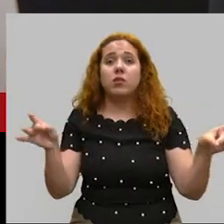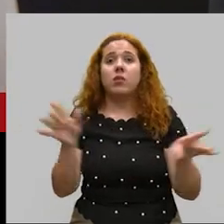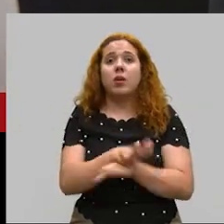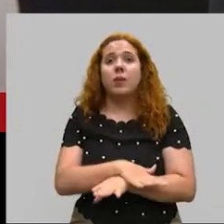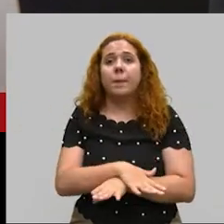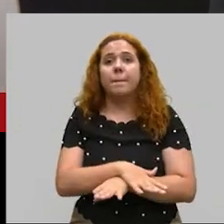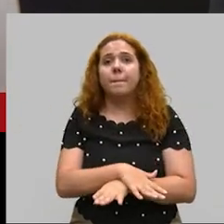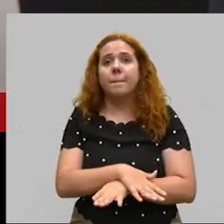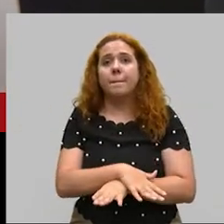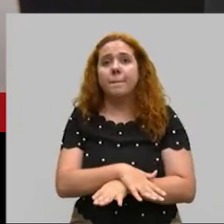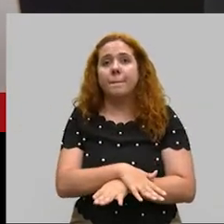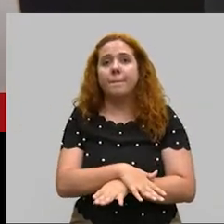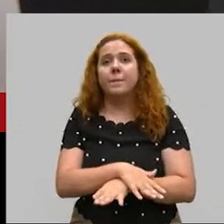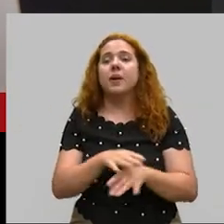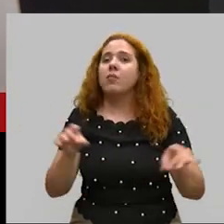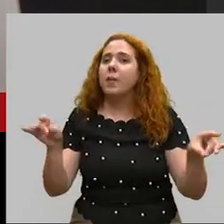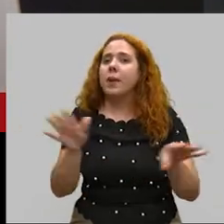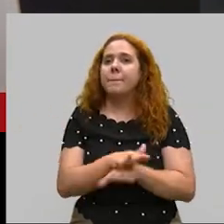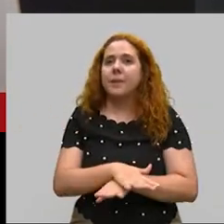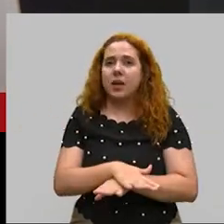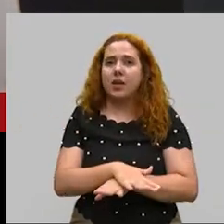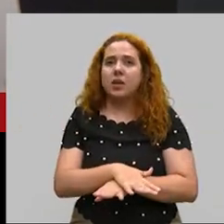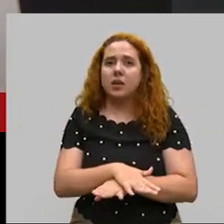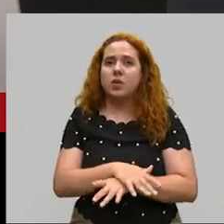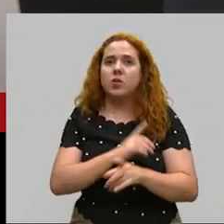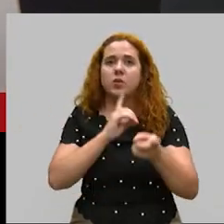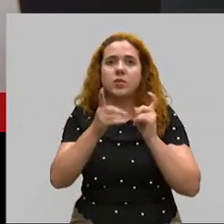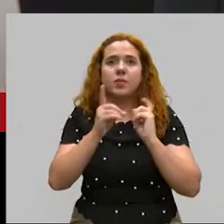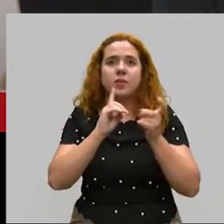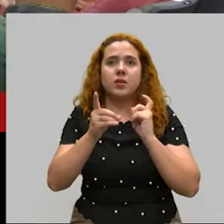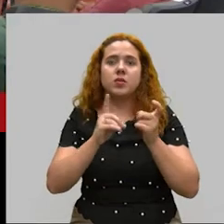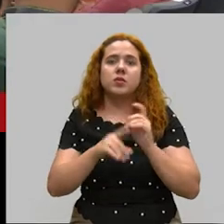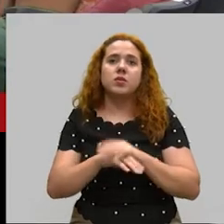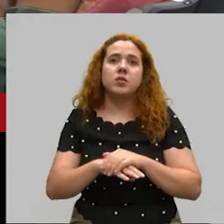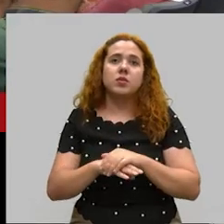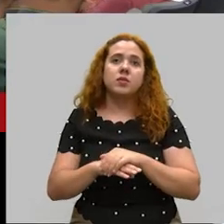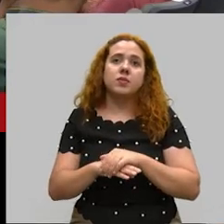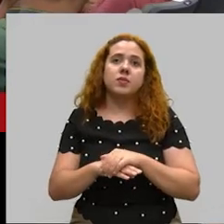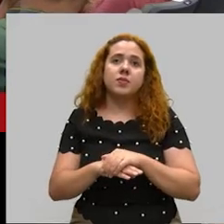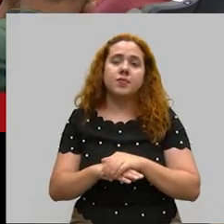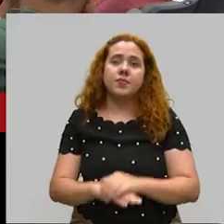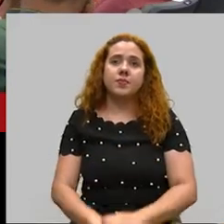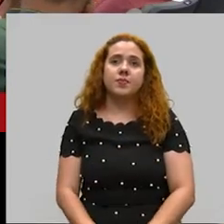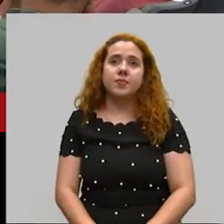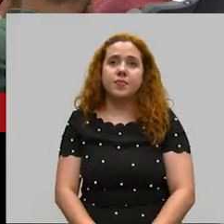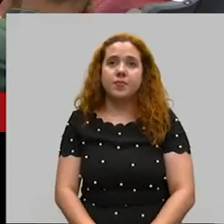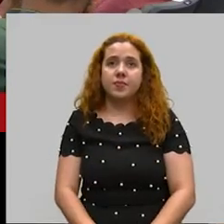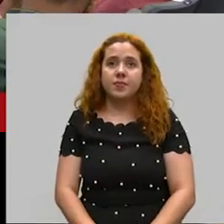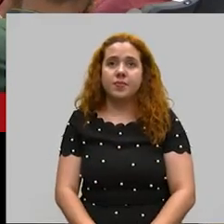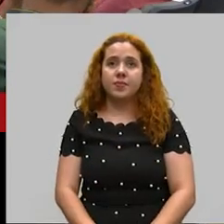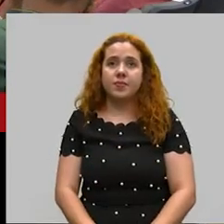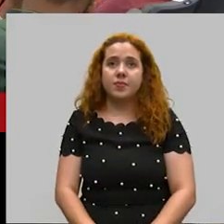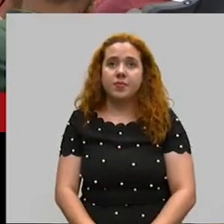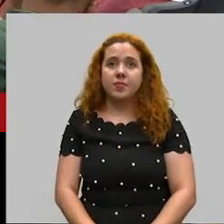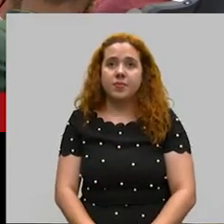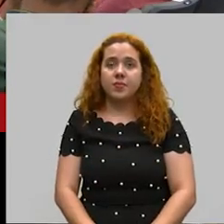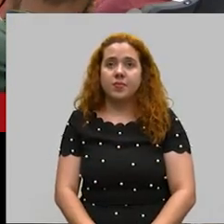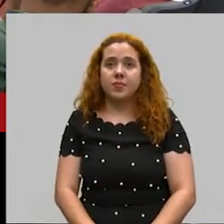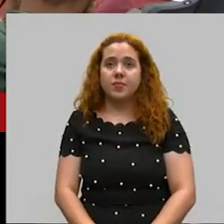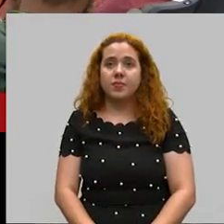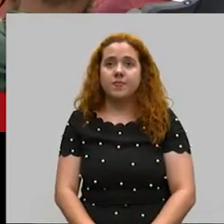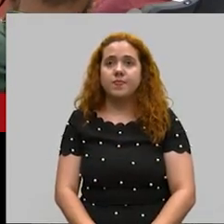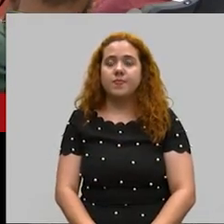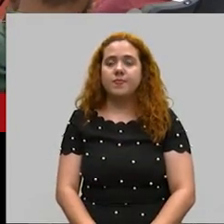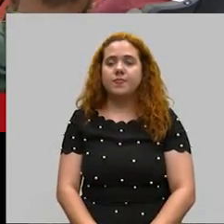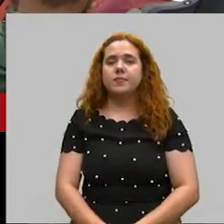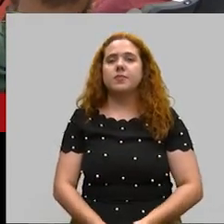Vamos ouvir o Fernando a gente vai finalizar o nosso debate público fazer uma foto aqui Reda PR cá